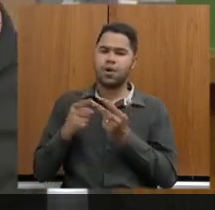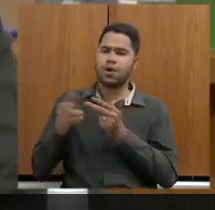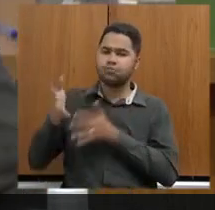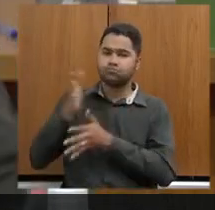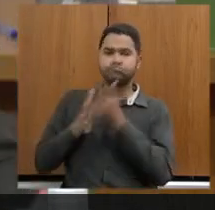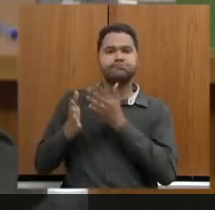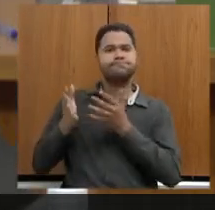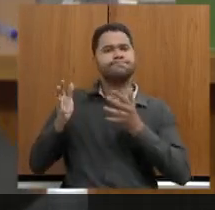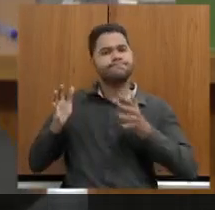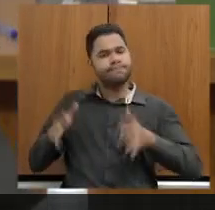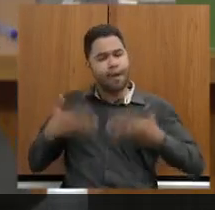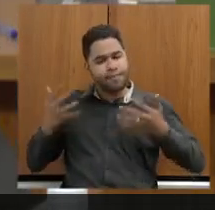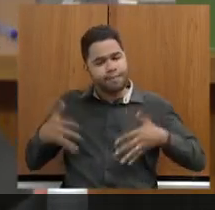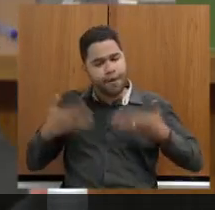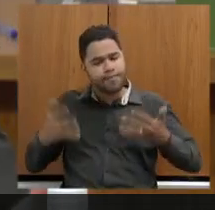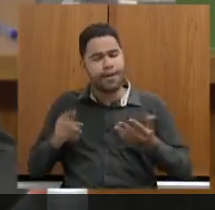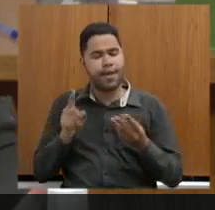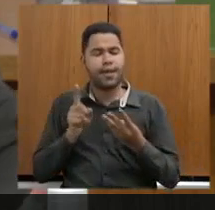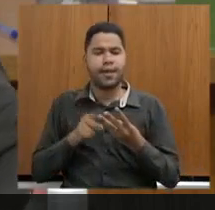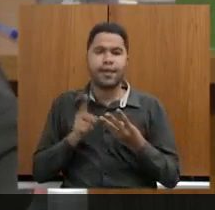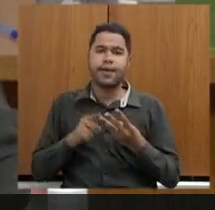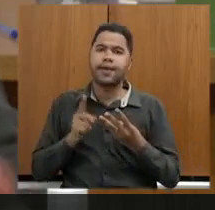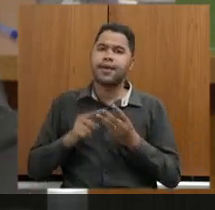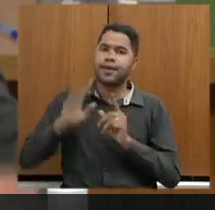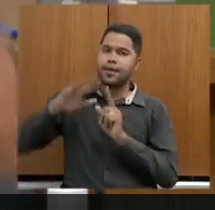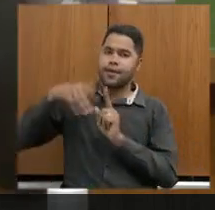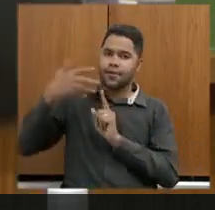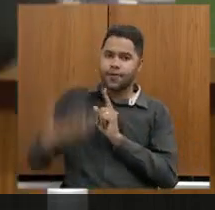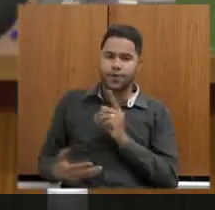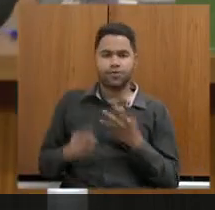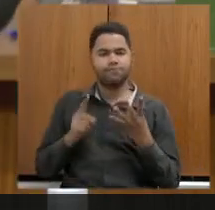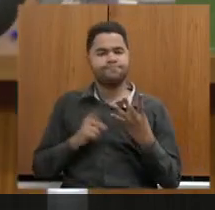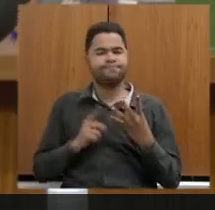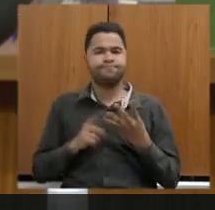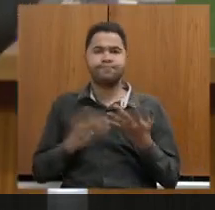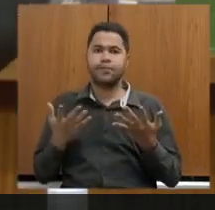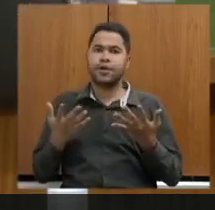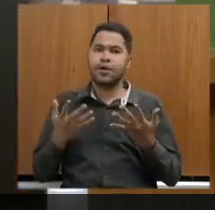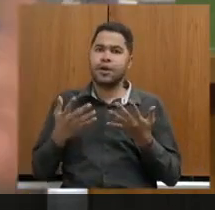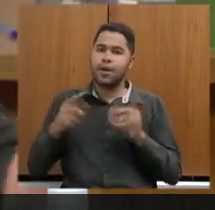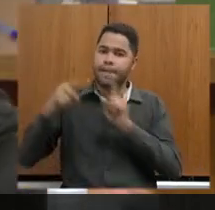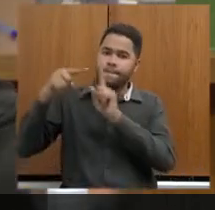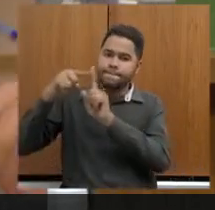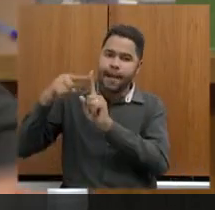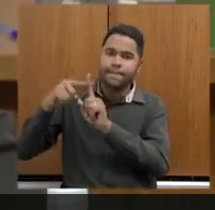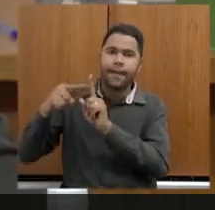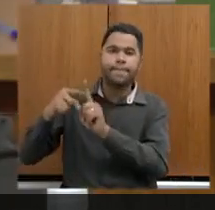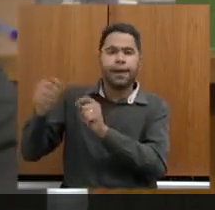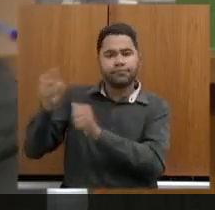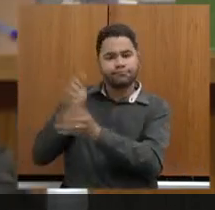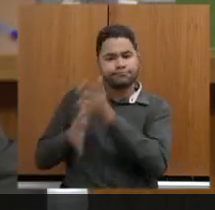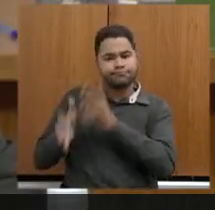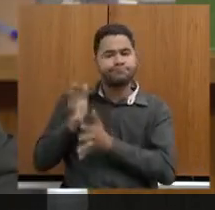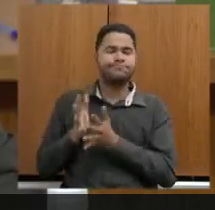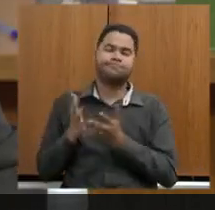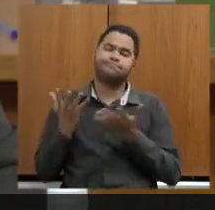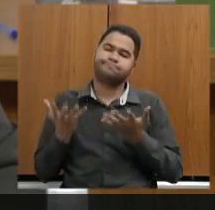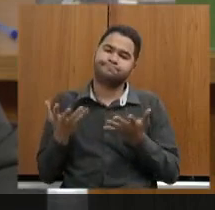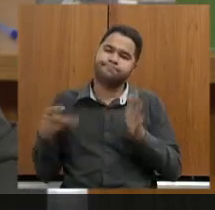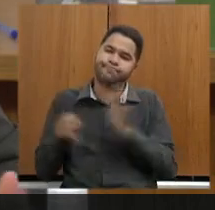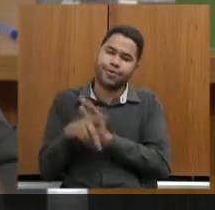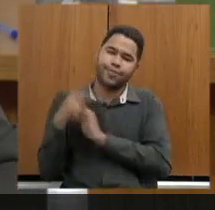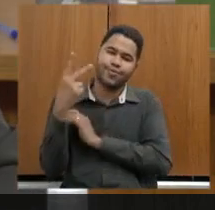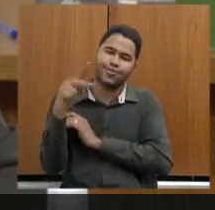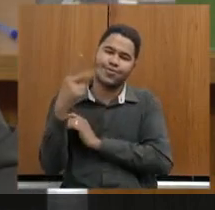de incentivo muita palavra de elogio muita palavra de motivação sempre com a fidalguia que lhe é peculiar